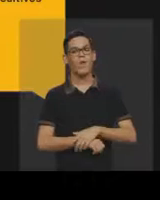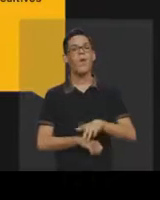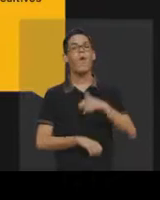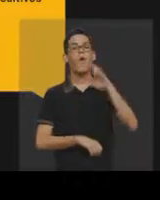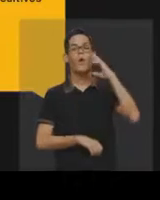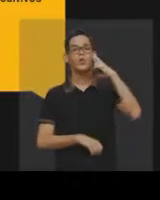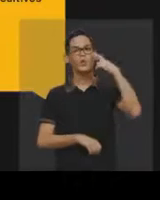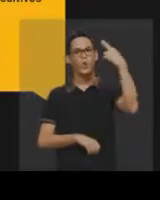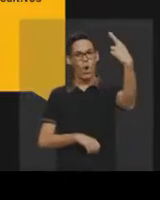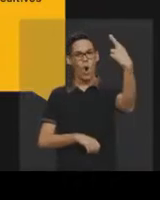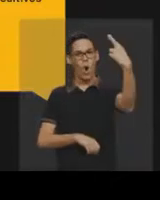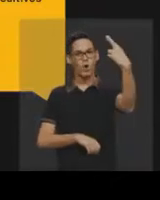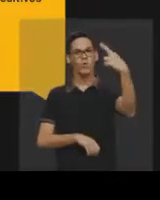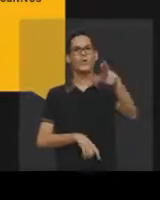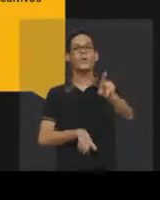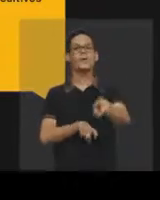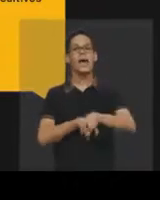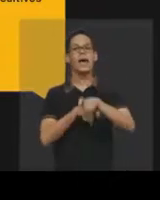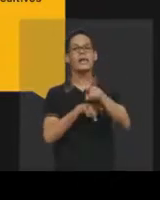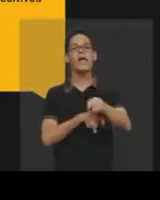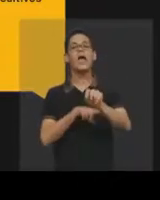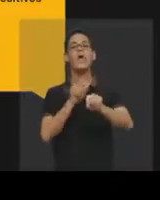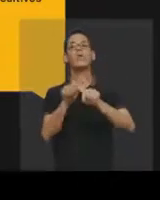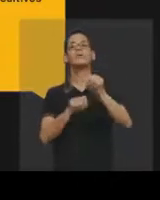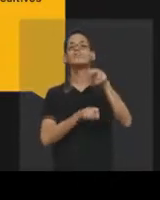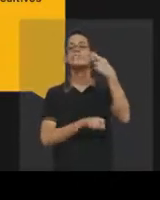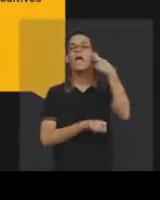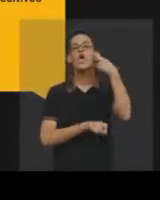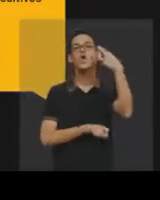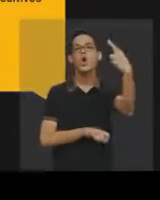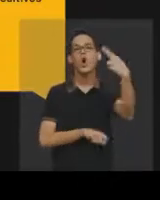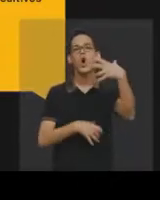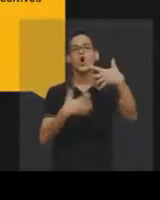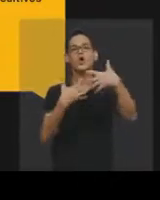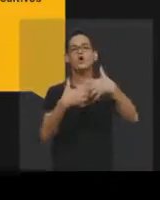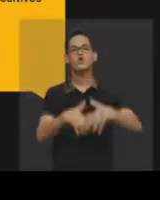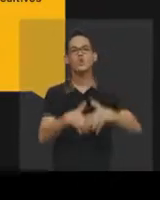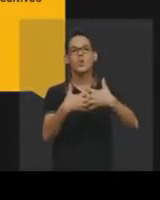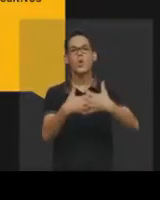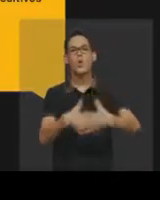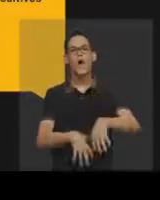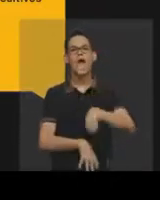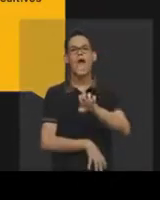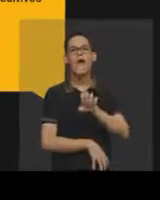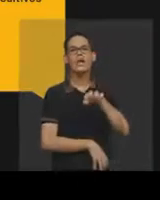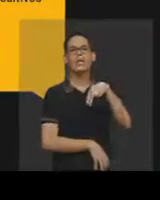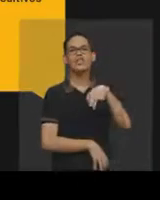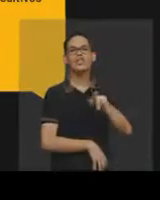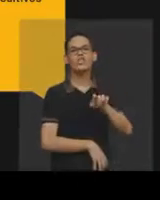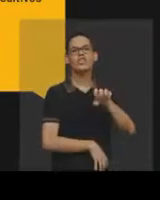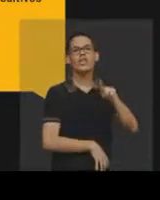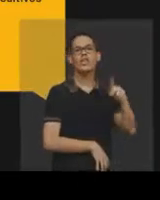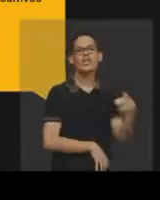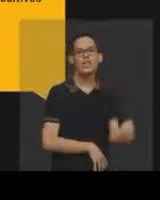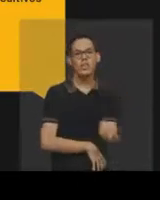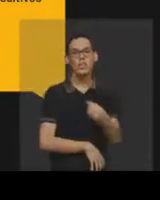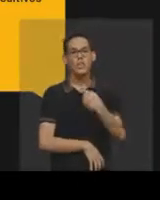senhor de engenho, frente aos seus trabalhadores, aos seus